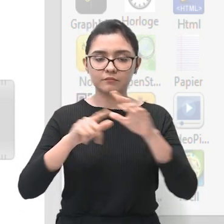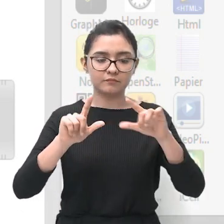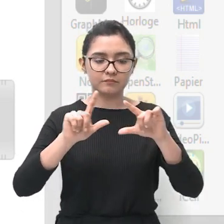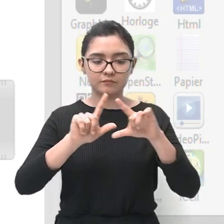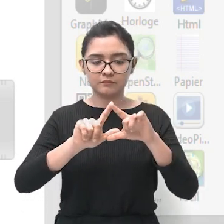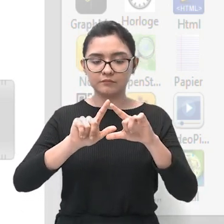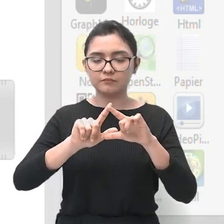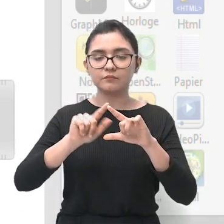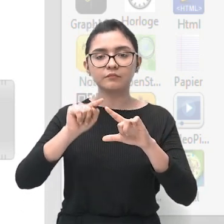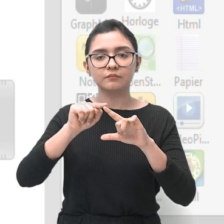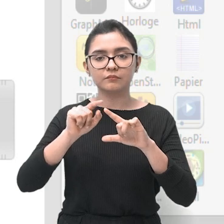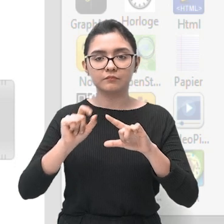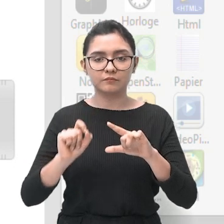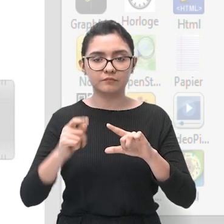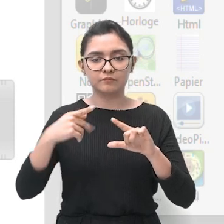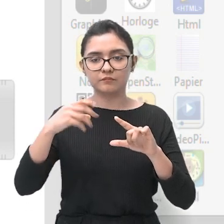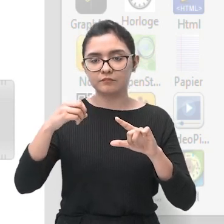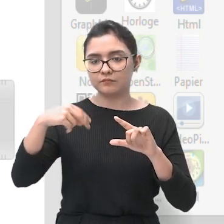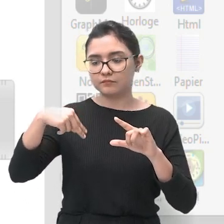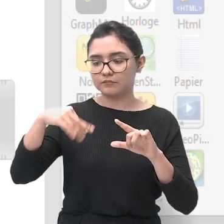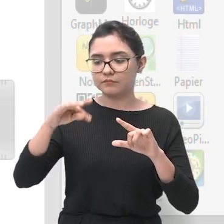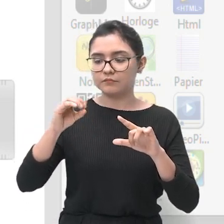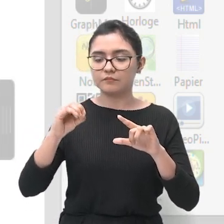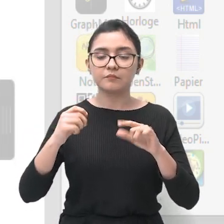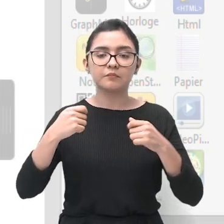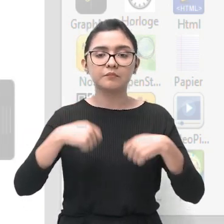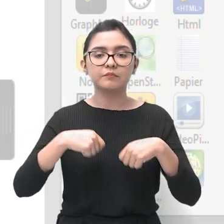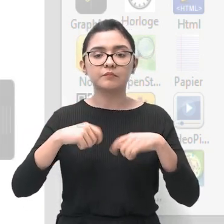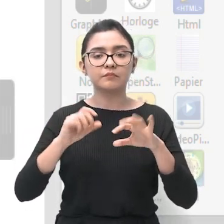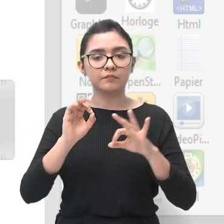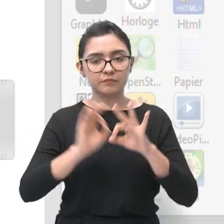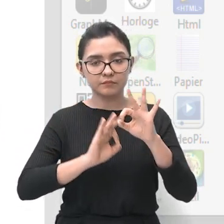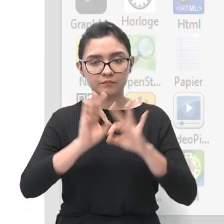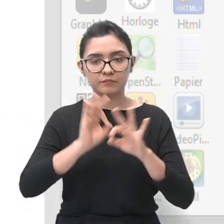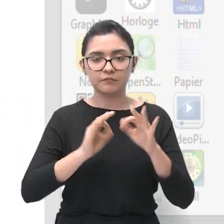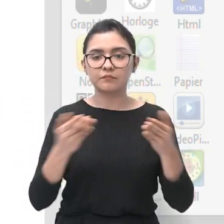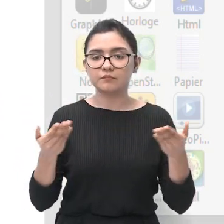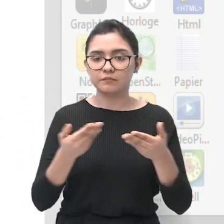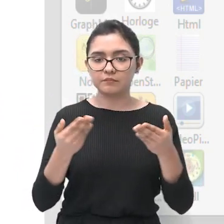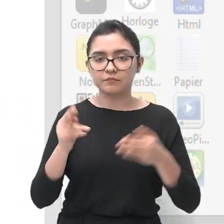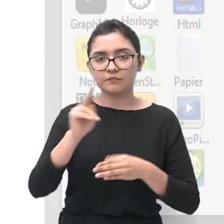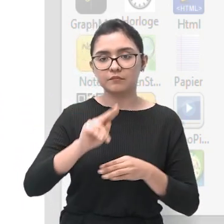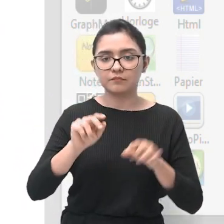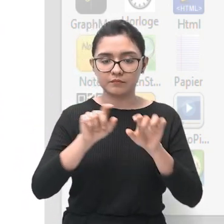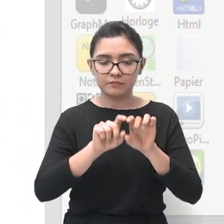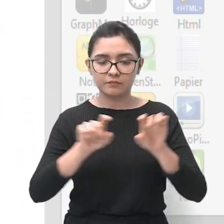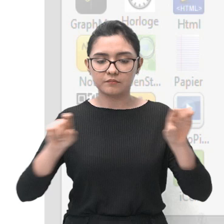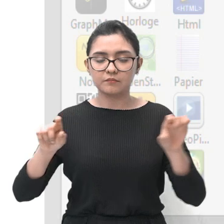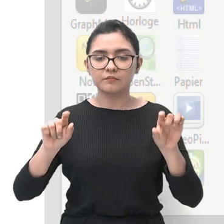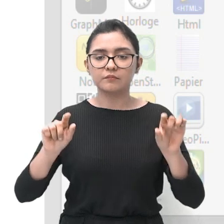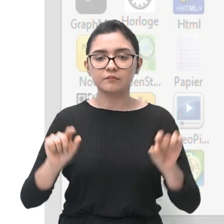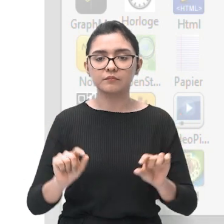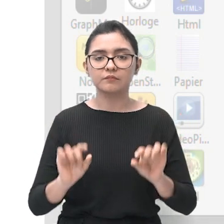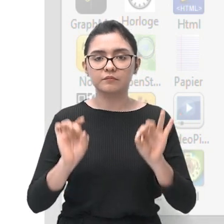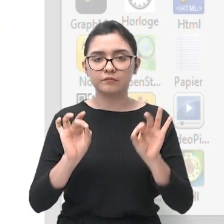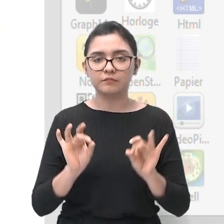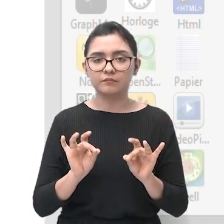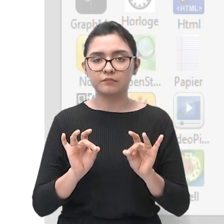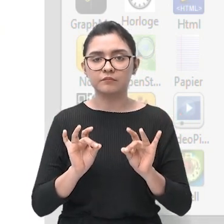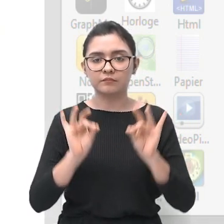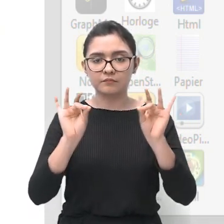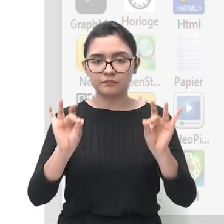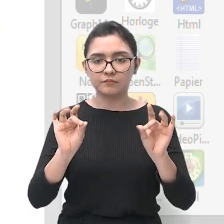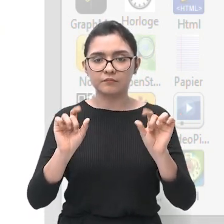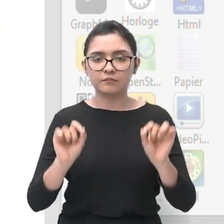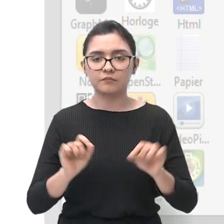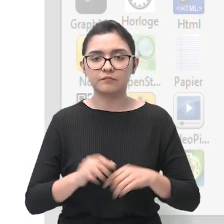ponto, né? Precisar aqui, né? Apenas fazer o quê? Agora vamos pegar a nossa régua, vamos colocar aqui e definir o